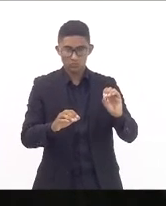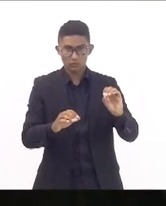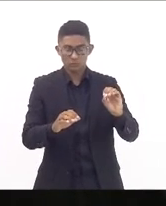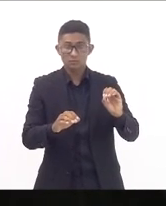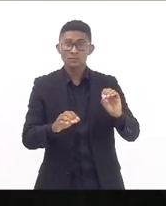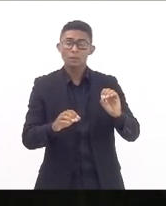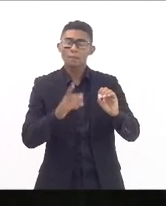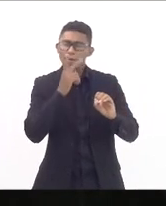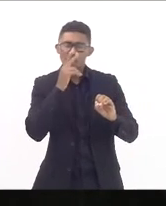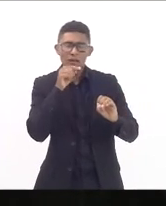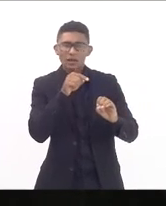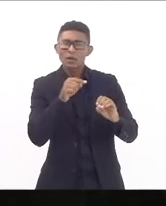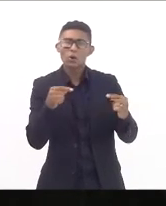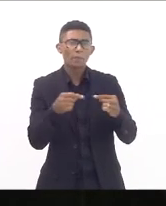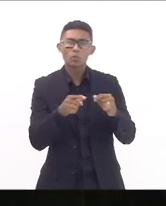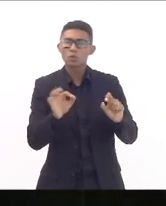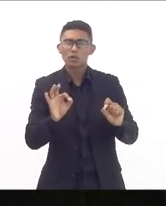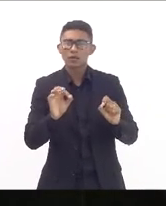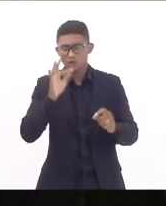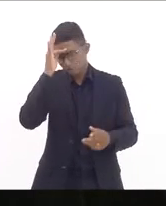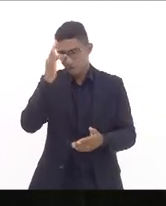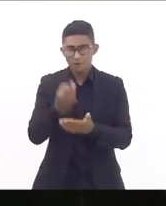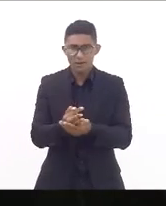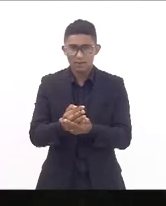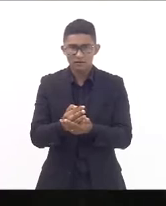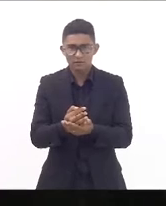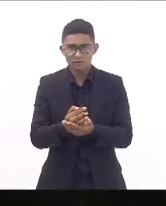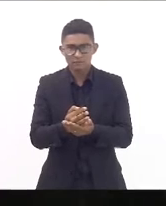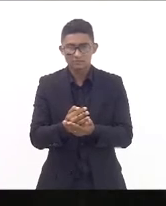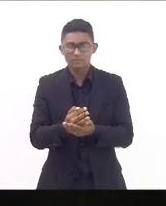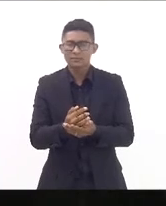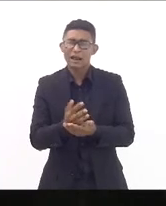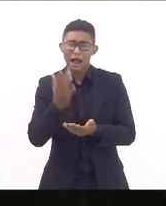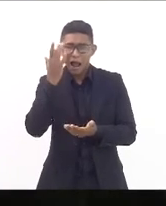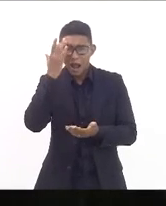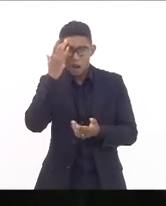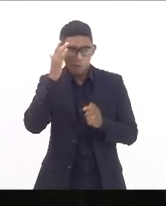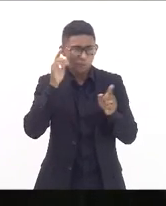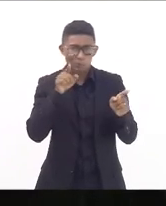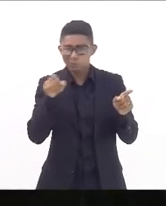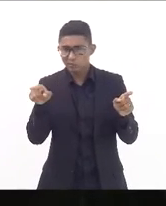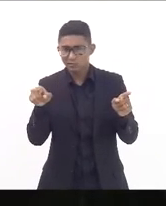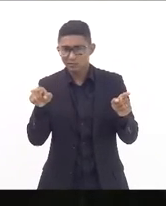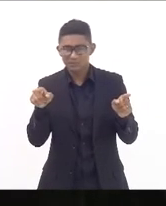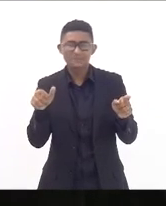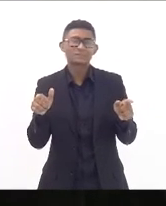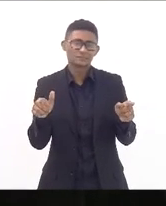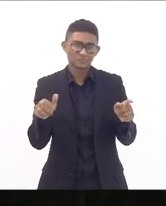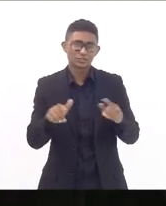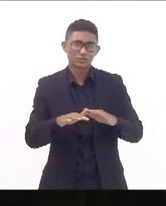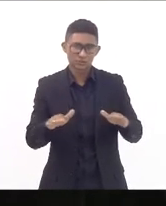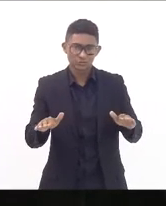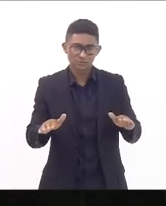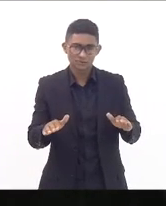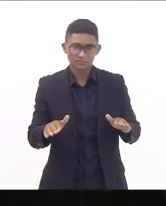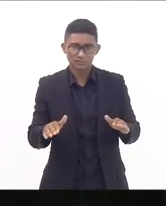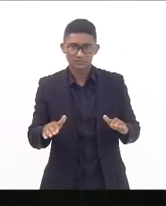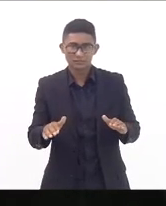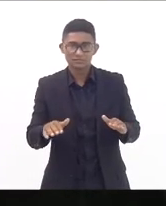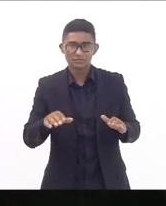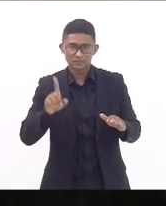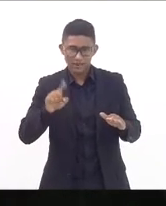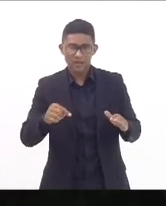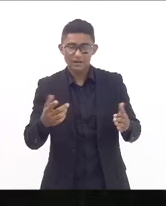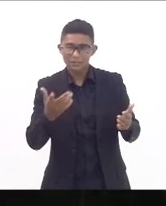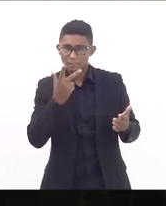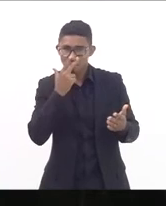ramos filosóficos só. O resto deriva disso. É o materialismo e a metafísica, que é a unidade